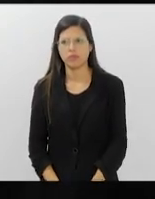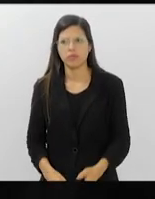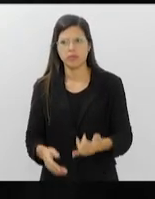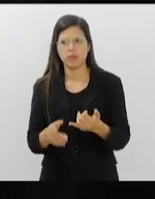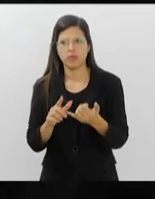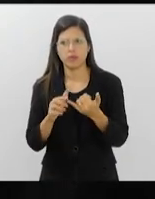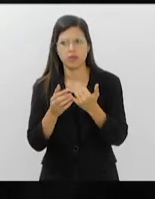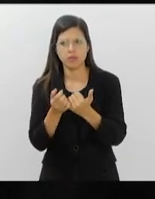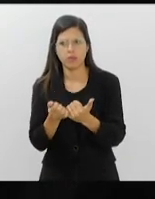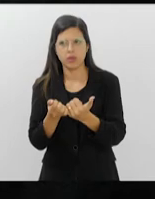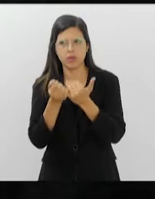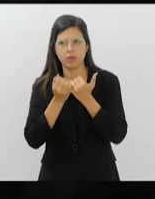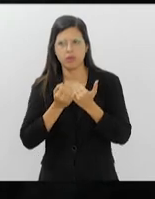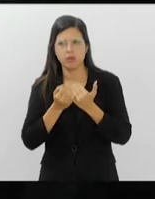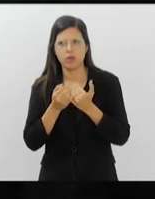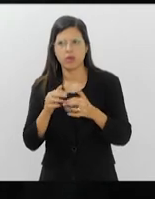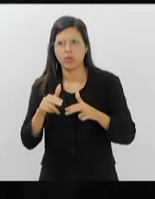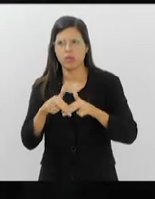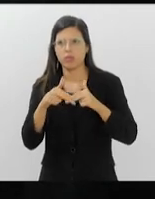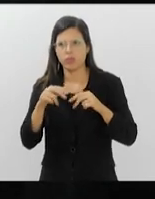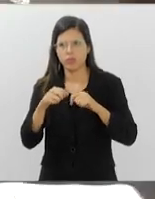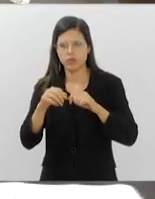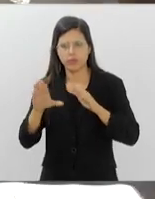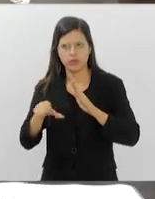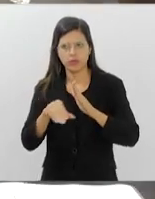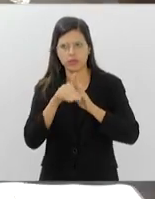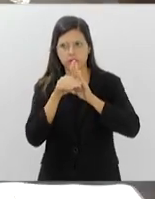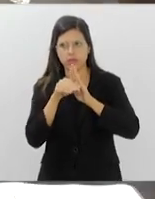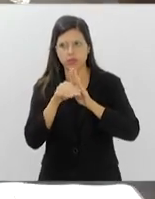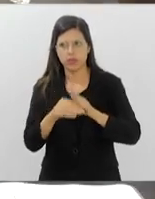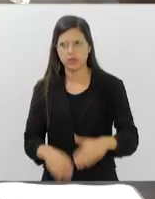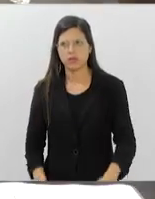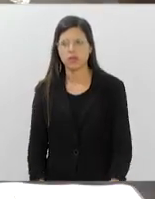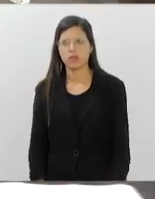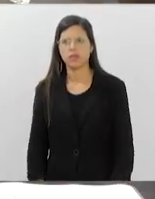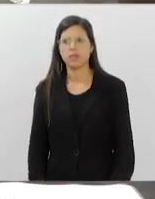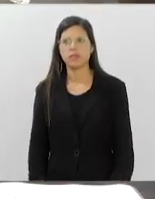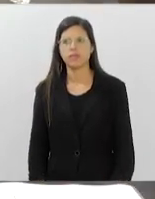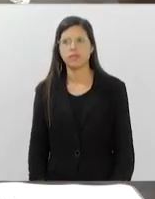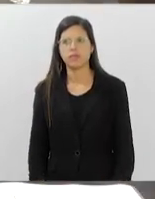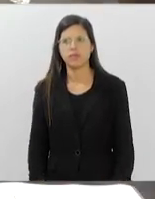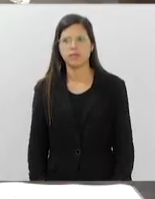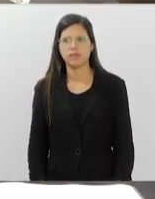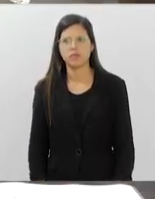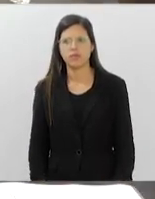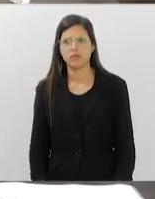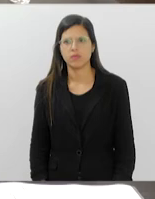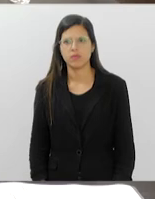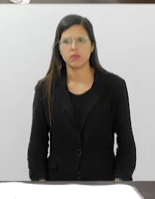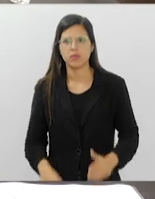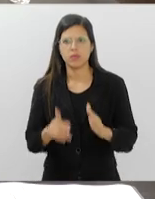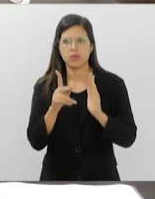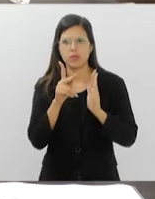patrimônio. Mas por isso que eu fiz a emenda, né? Sim, mas que os projetos que são